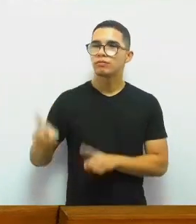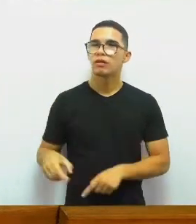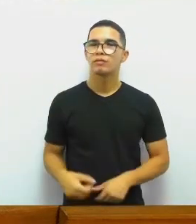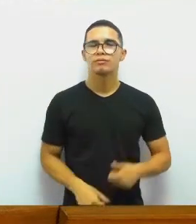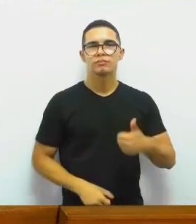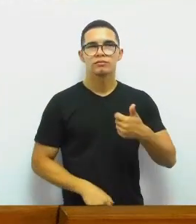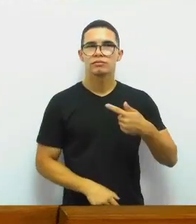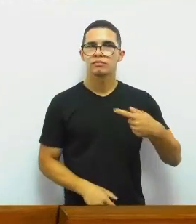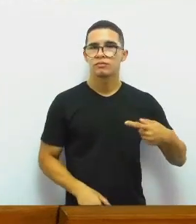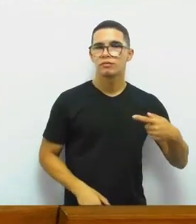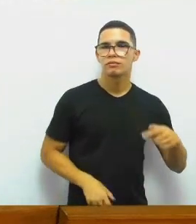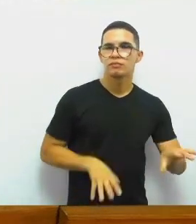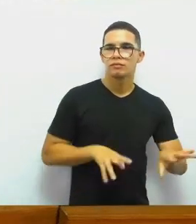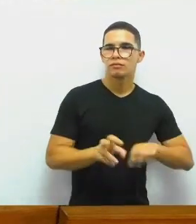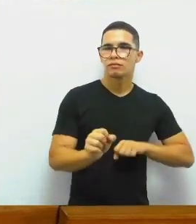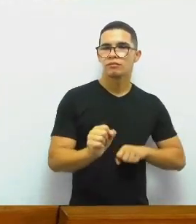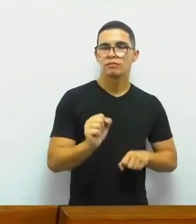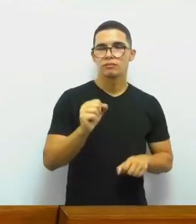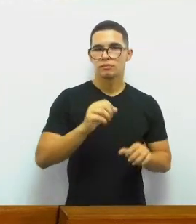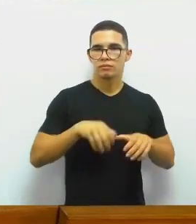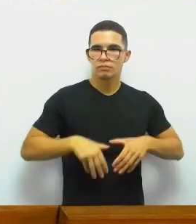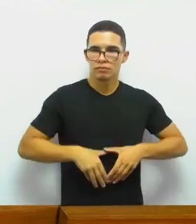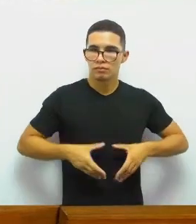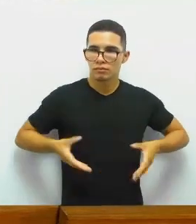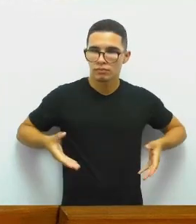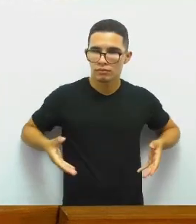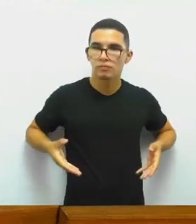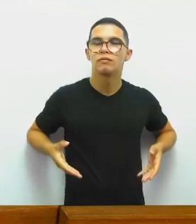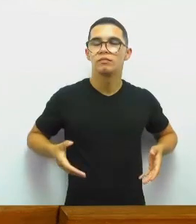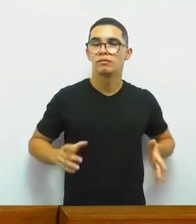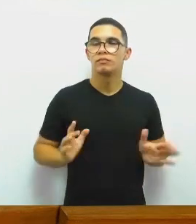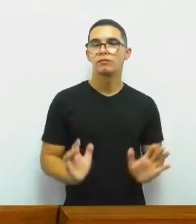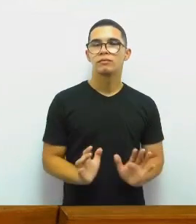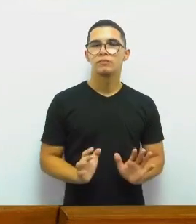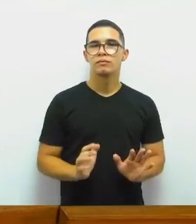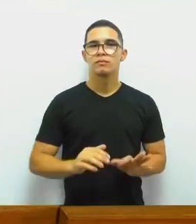anos, formou-se como professora no Colégio Estadual Arthur Vargas, em